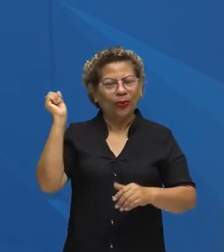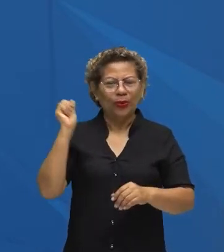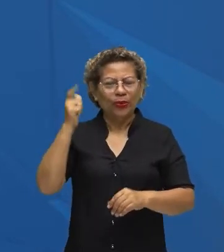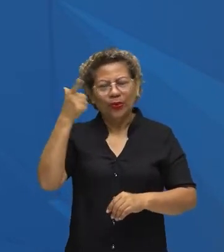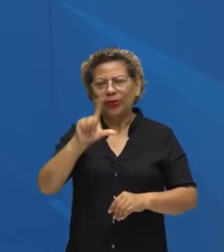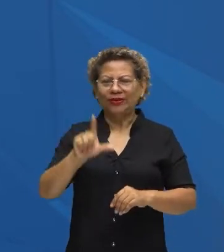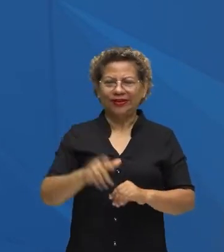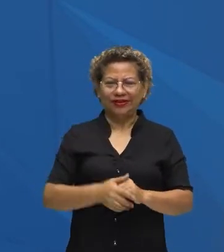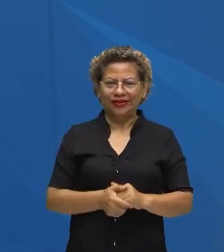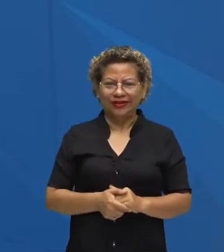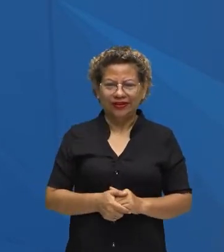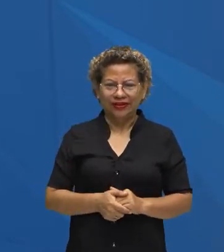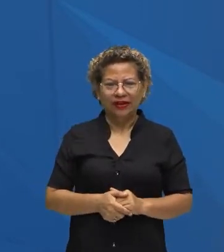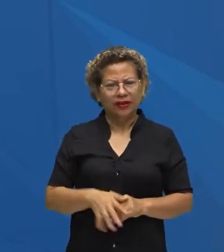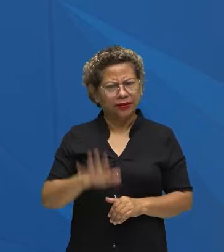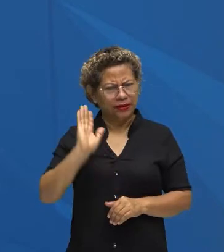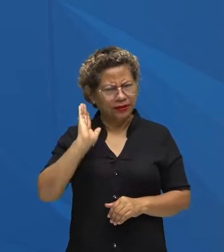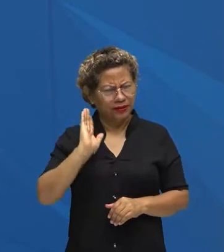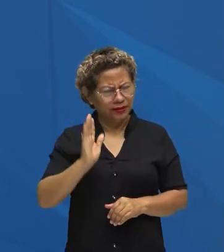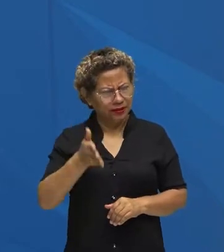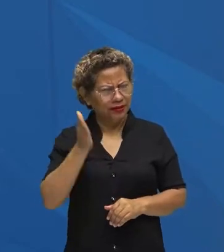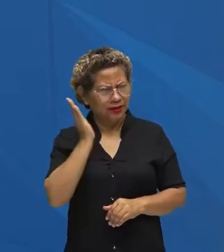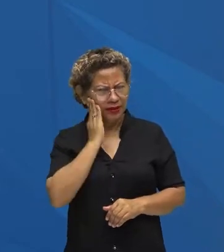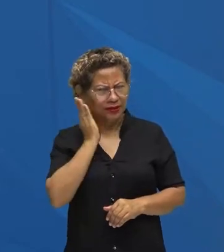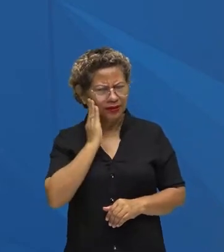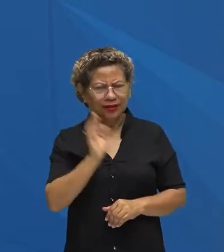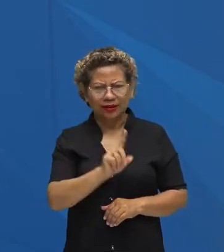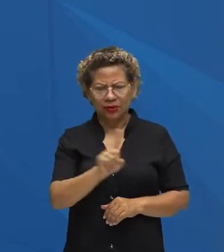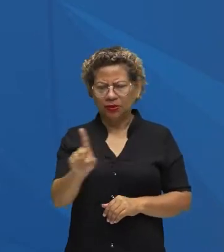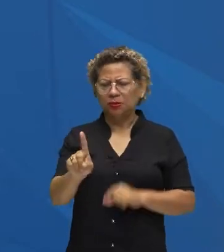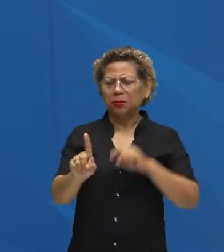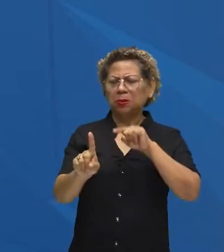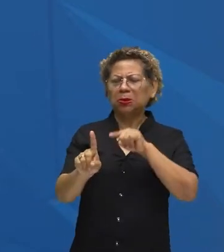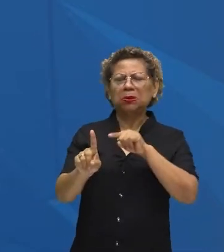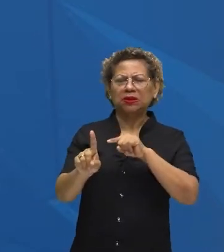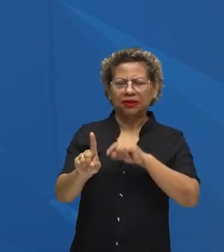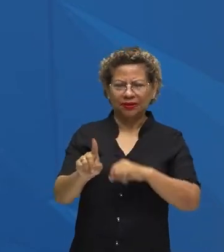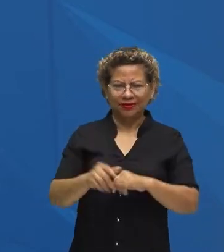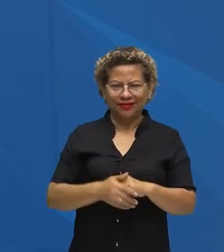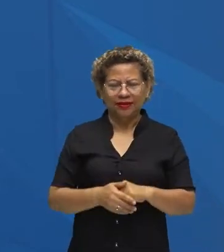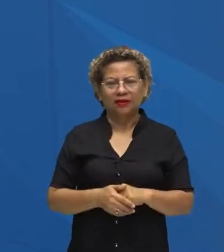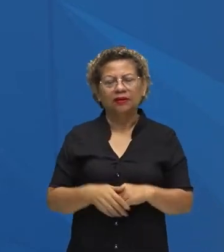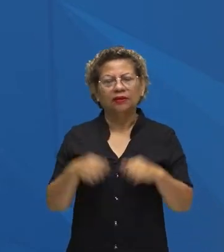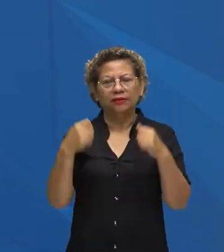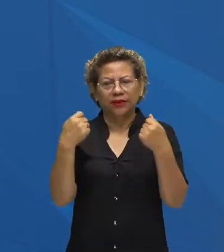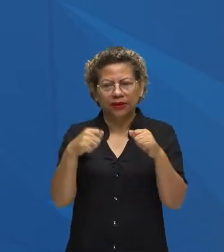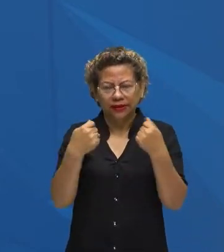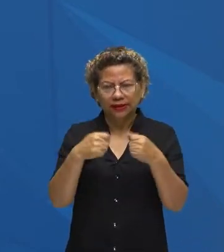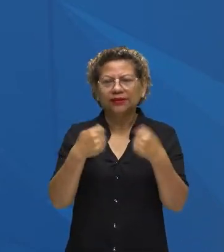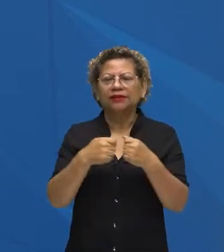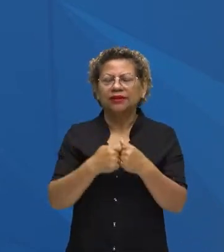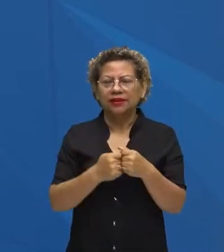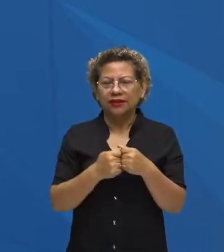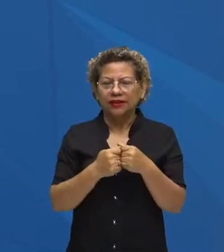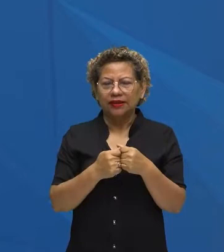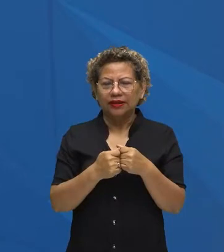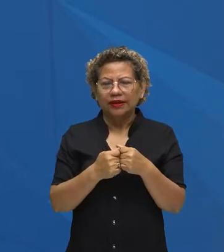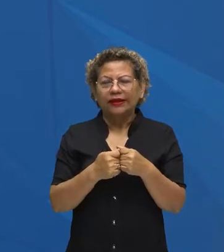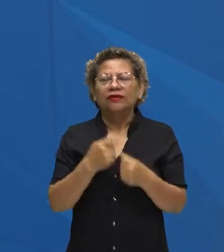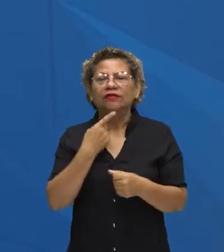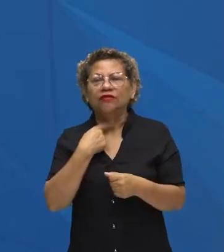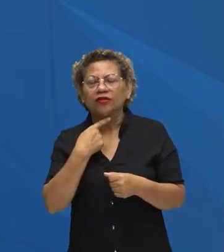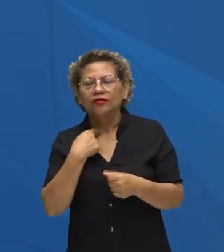não, normalmente, a gente já tem, né, gente? Então, às vezes, vale a pena a gente correr atrás das coisas, mesmo que ali, né, a gente tenha